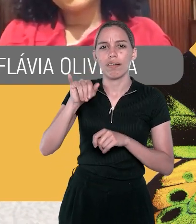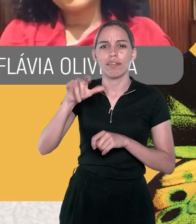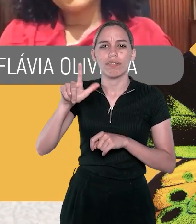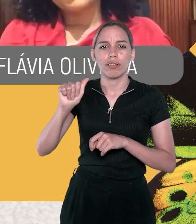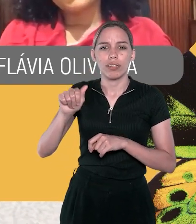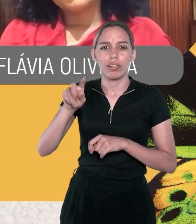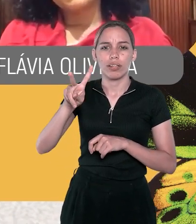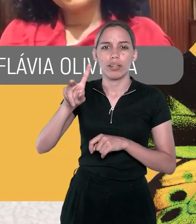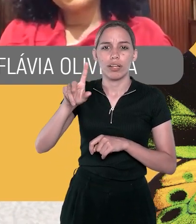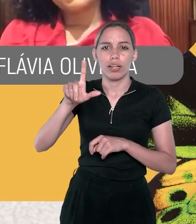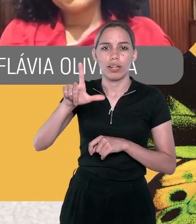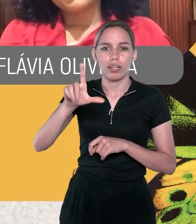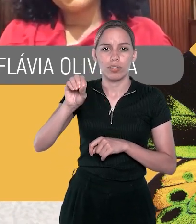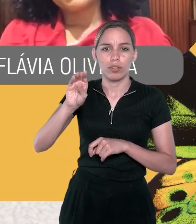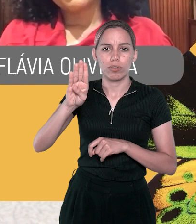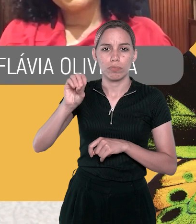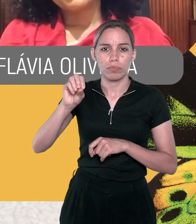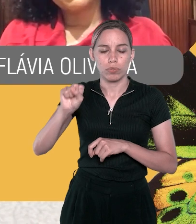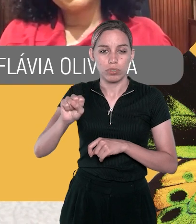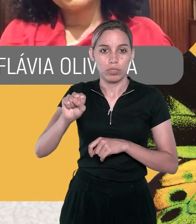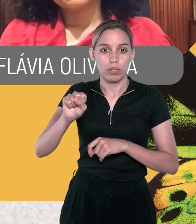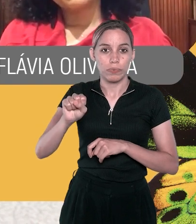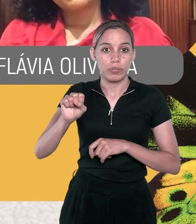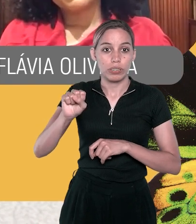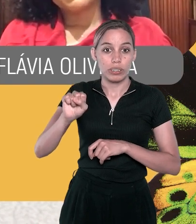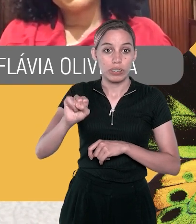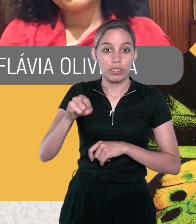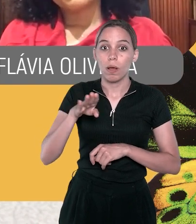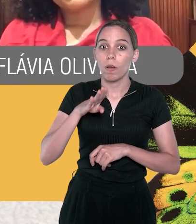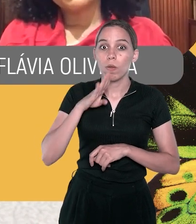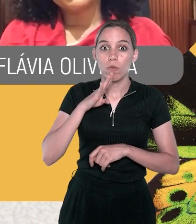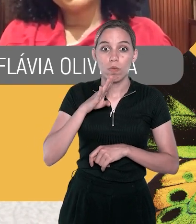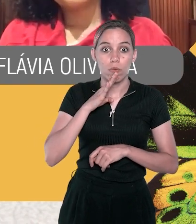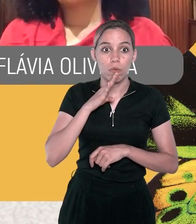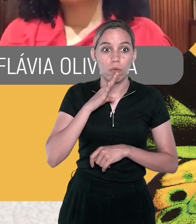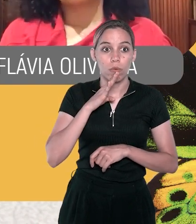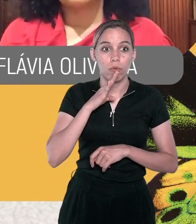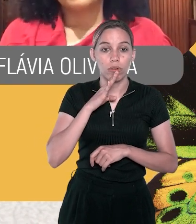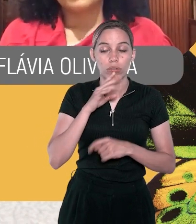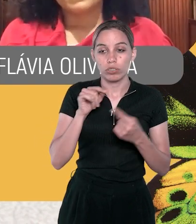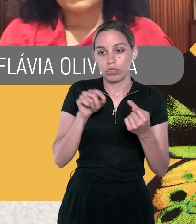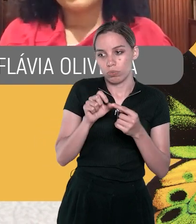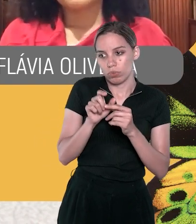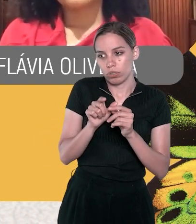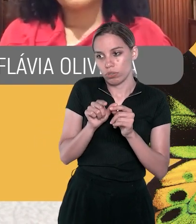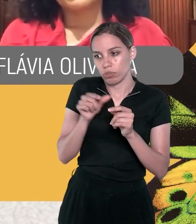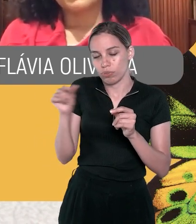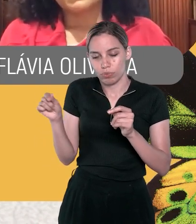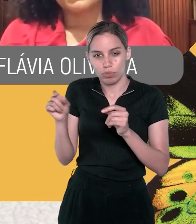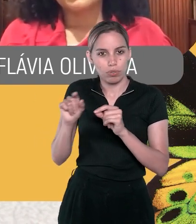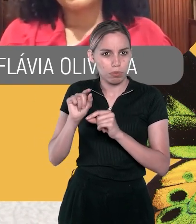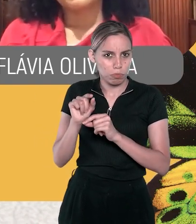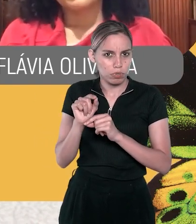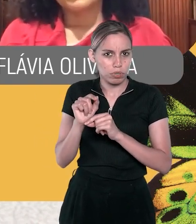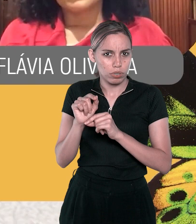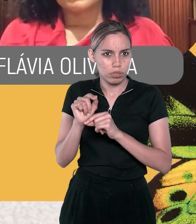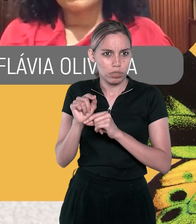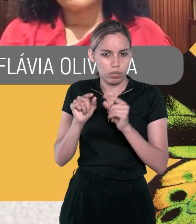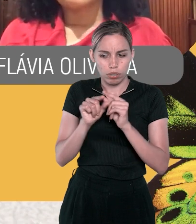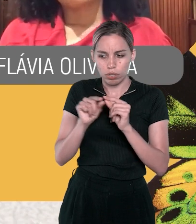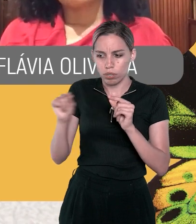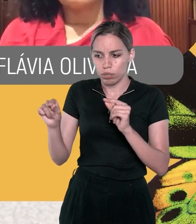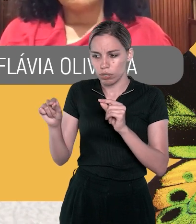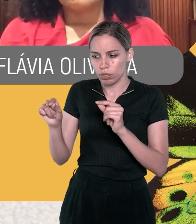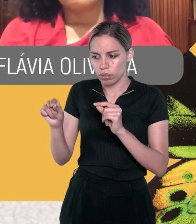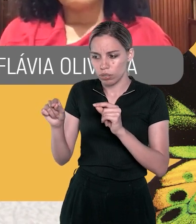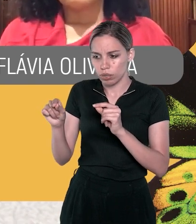para ir para os bairros, para ir para a música popular. Se ele não fugisse, não pulasse a janela e não fosse para lá, para a